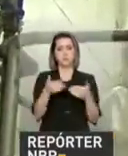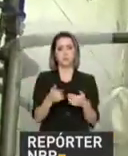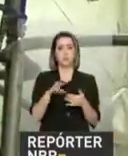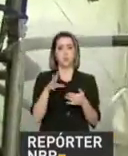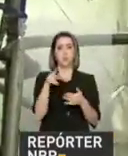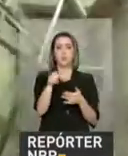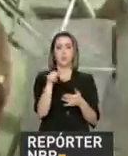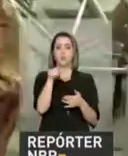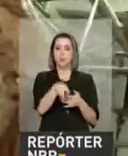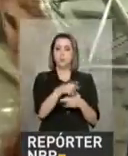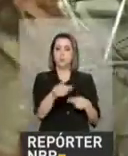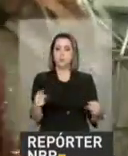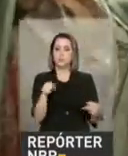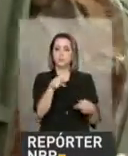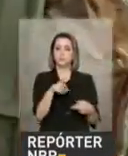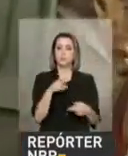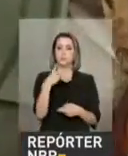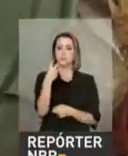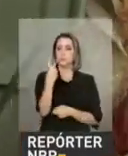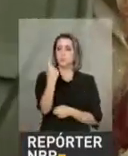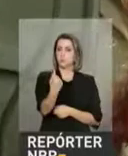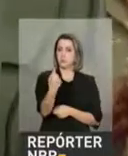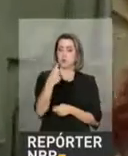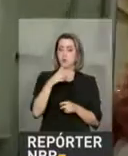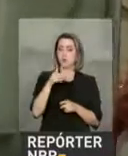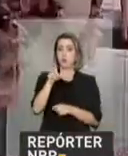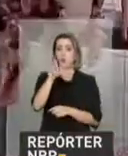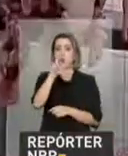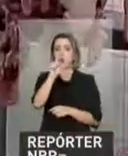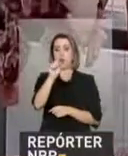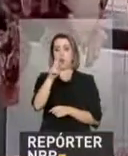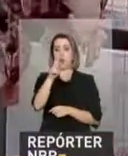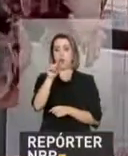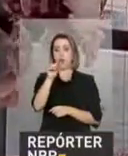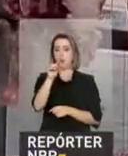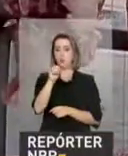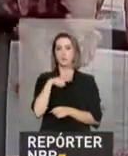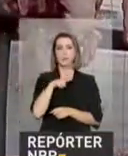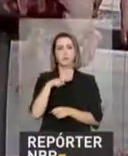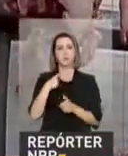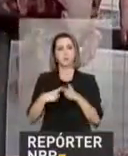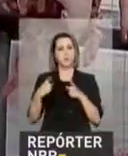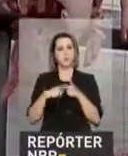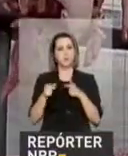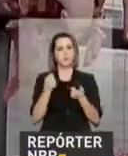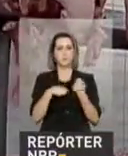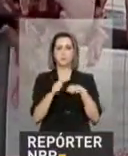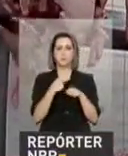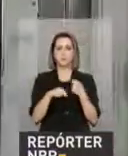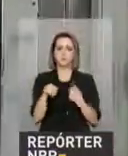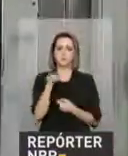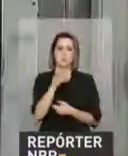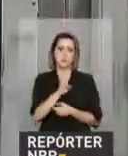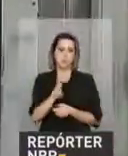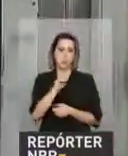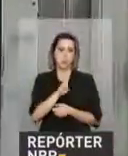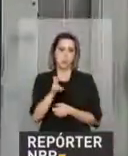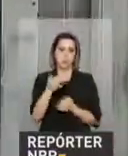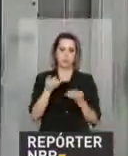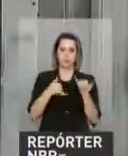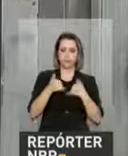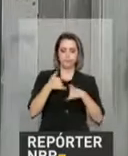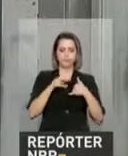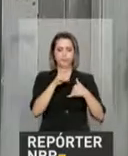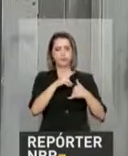Do total dessas amostras, 31 laudos indicaram problemas de ordem econômica, como o uso de